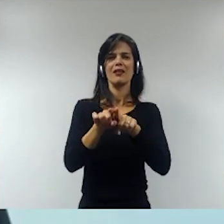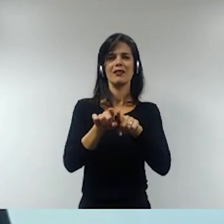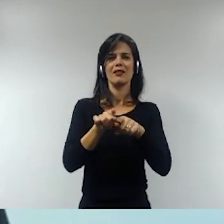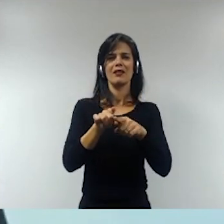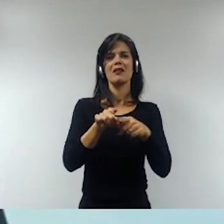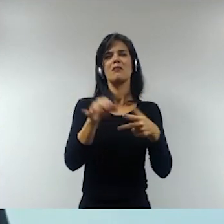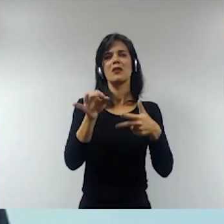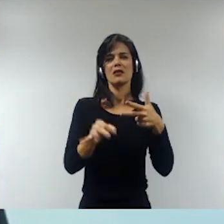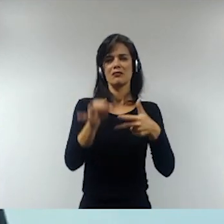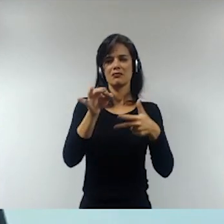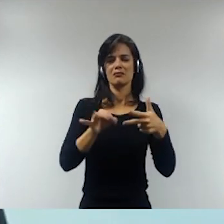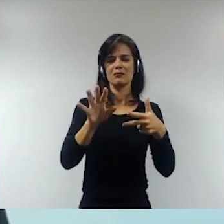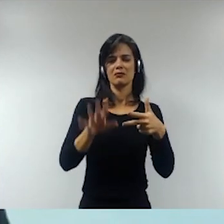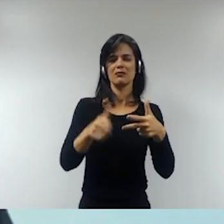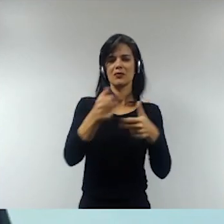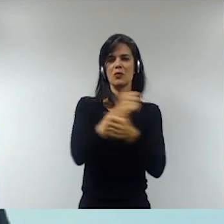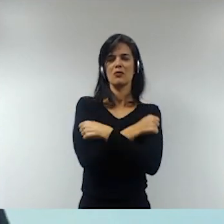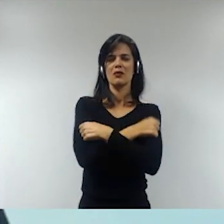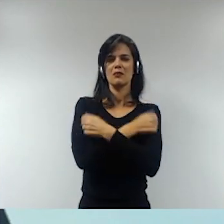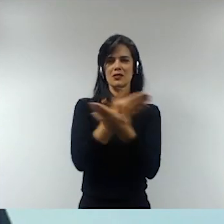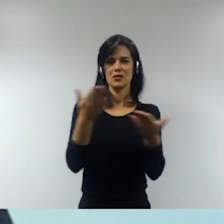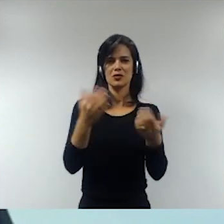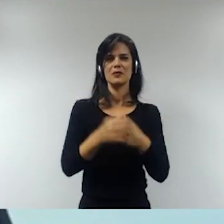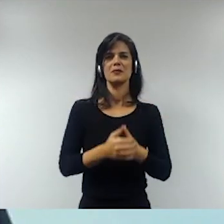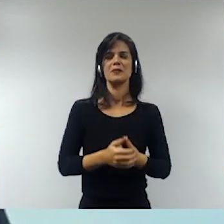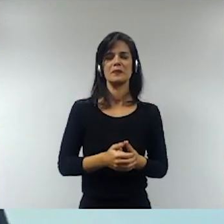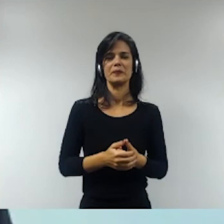sua prestação jurisdicional. Um grande abraço a todos.